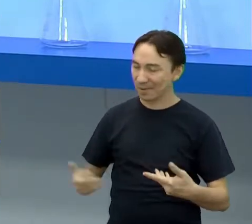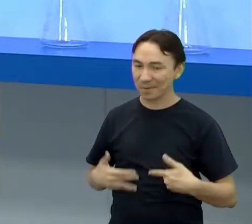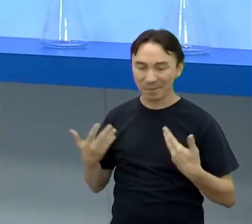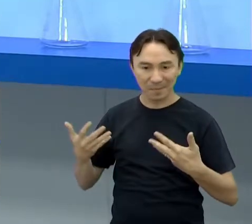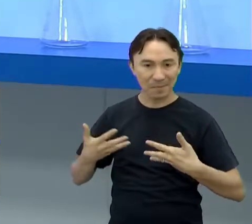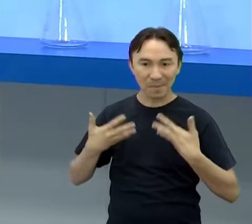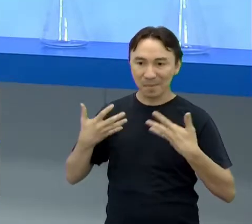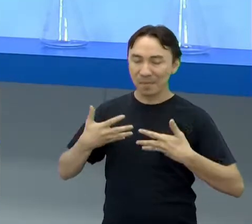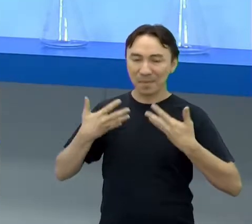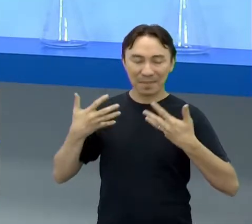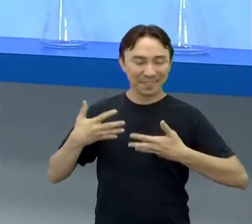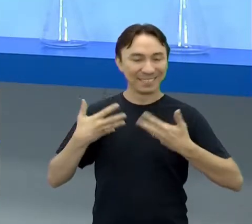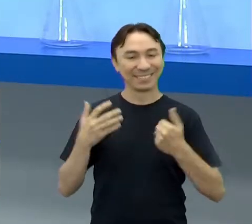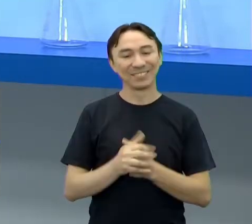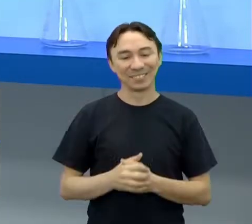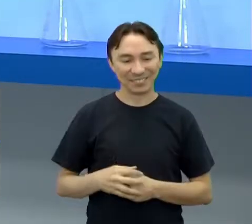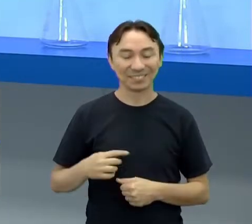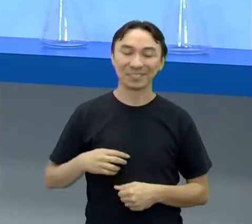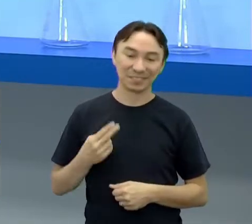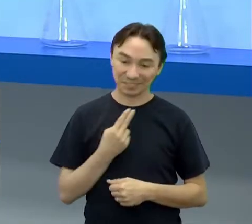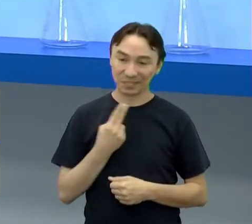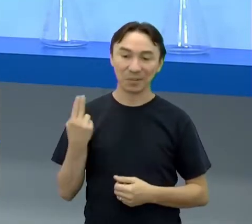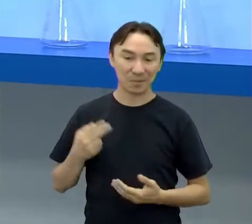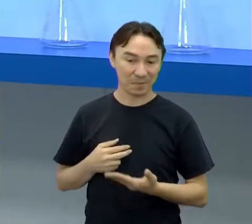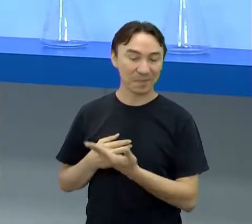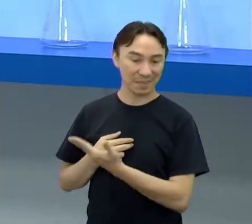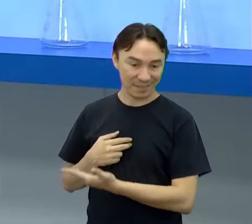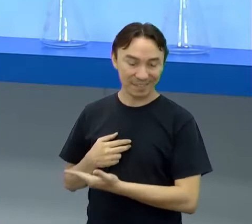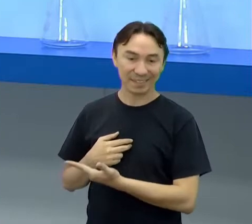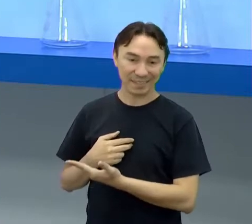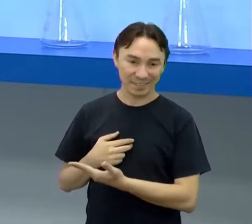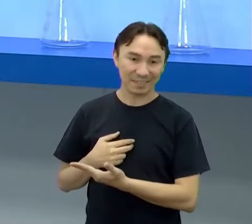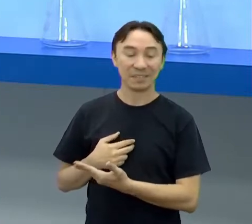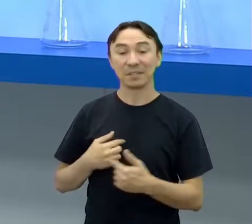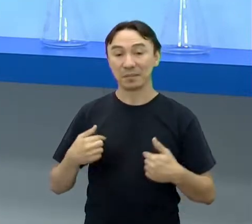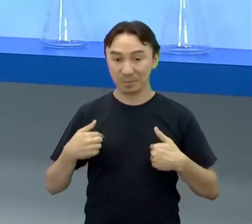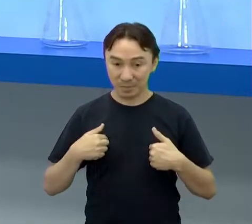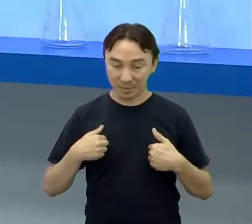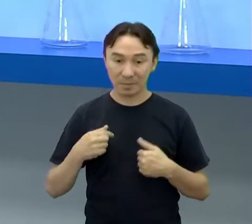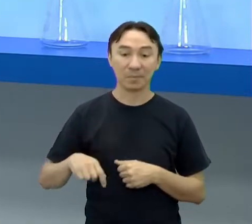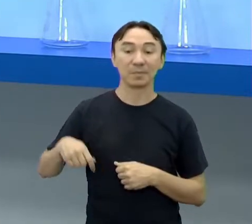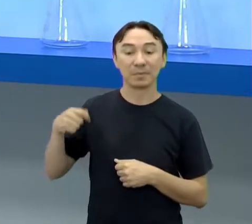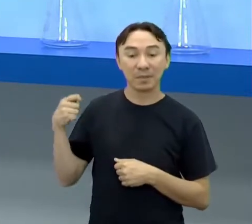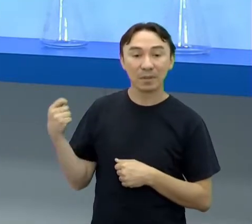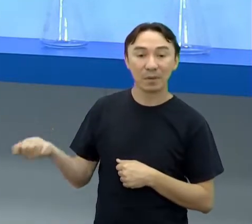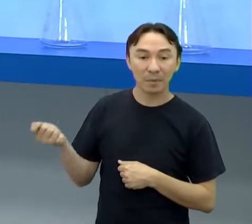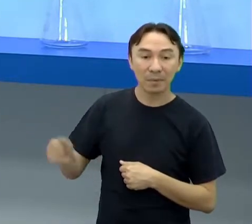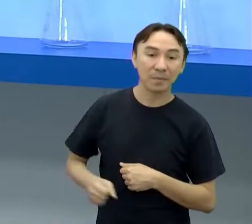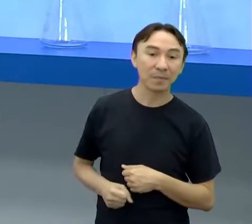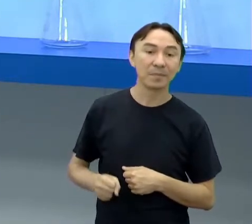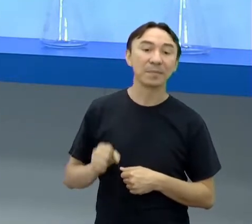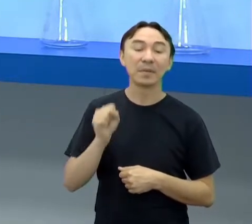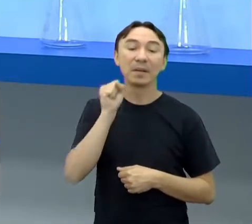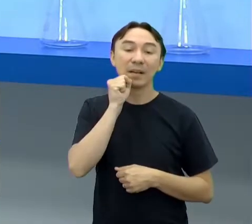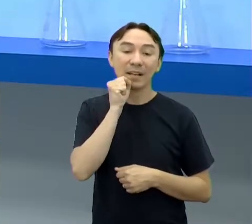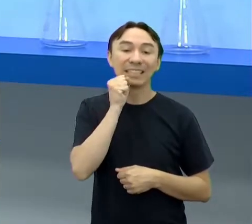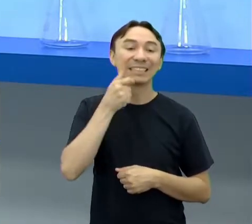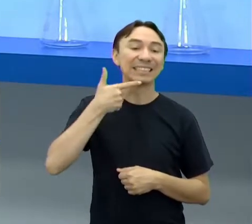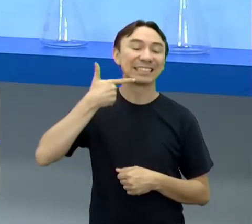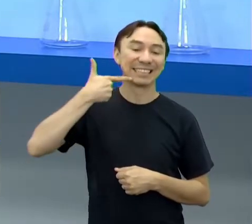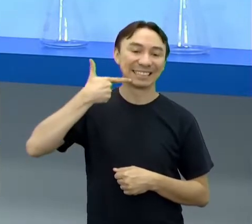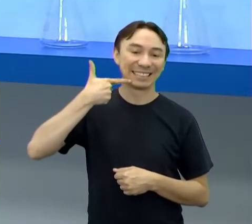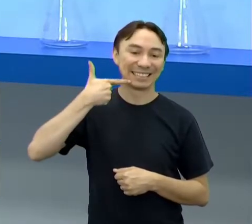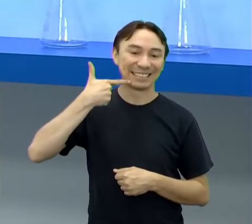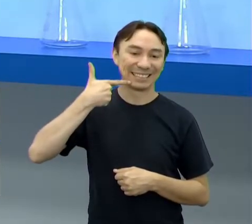nossa aula. Eu sou a professora Silene Félix, como a Pro Elaine falou. Meu sinal é o S e